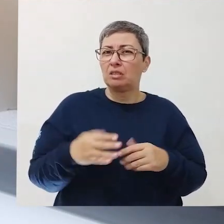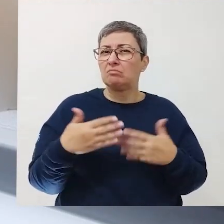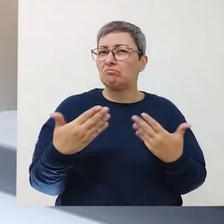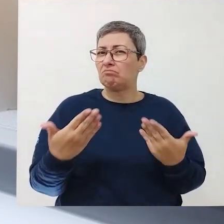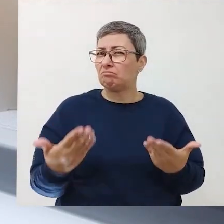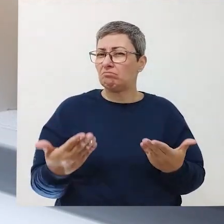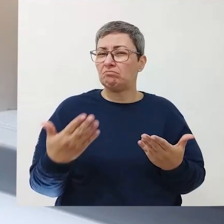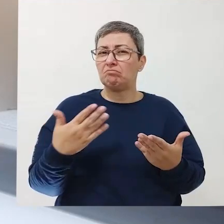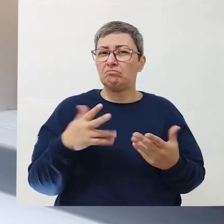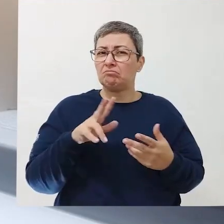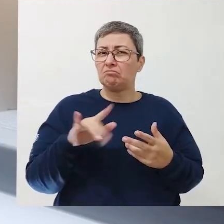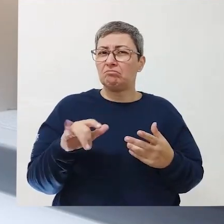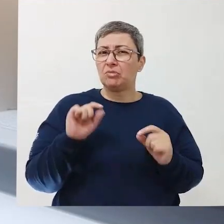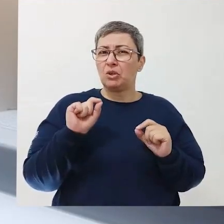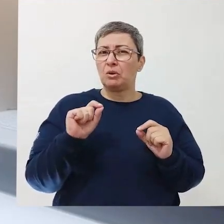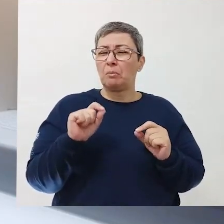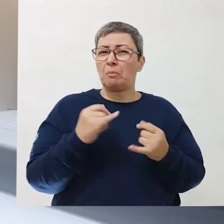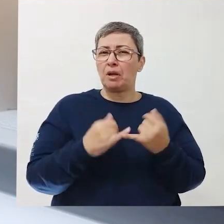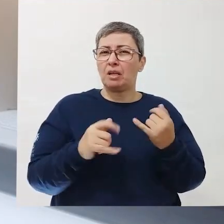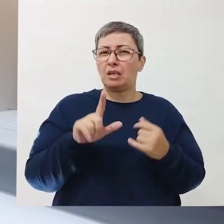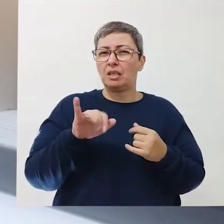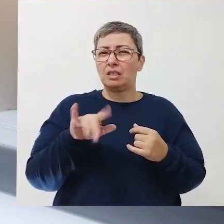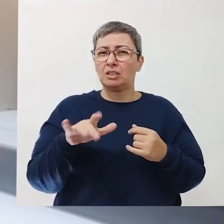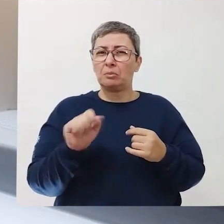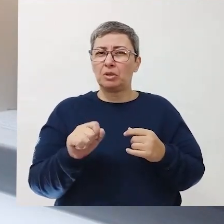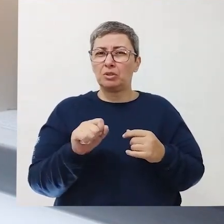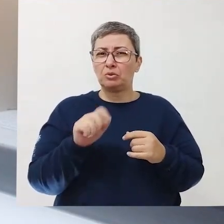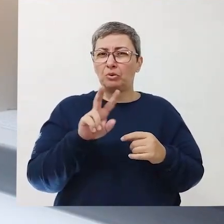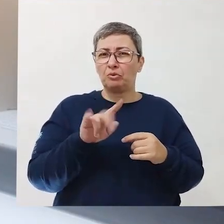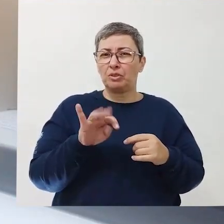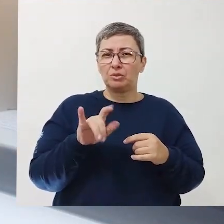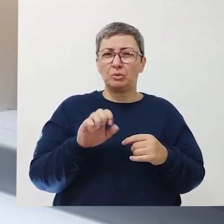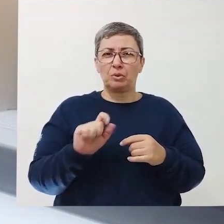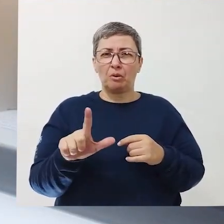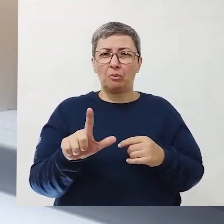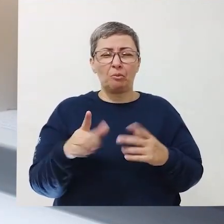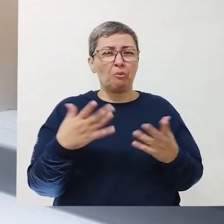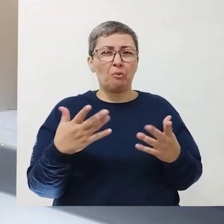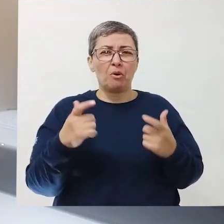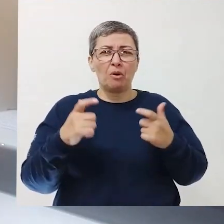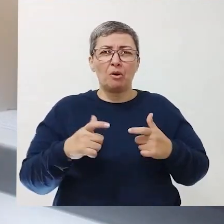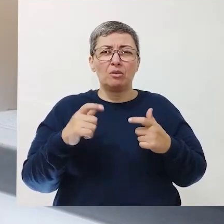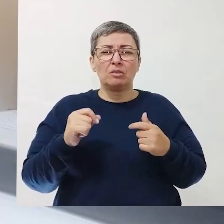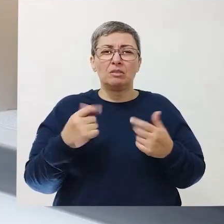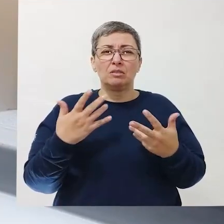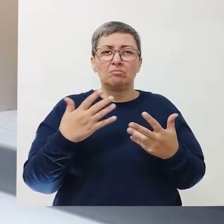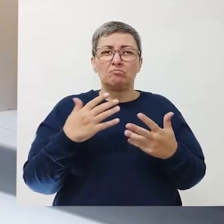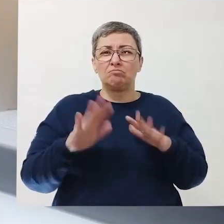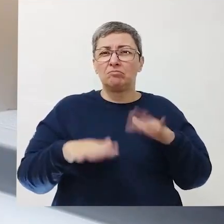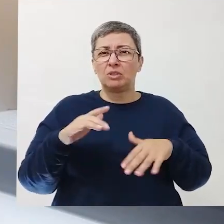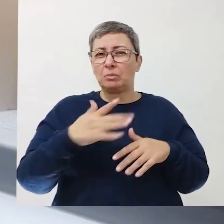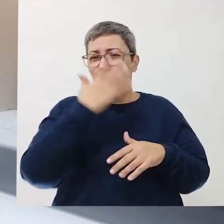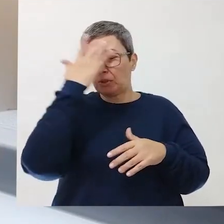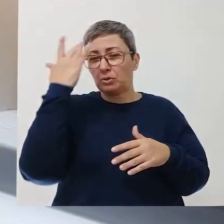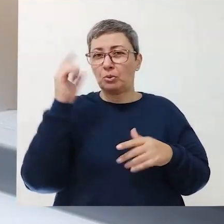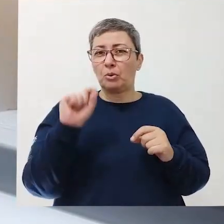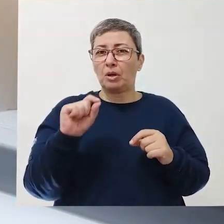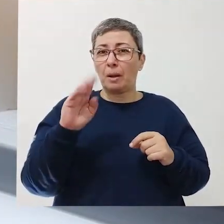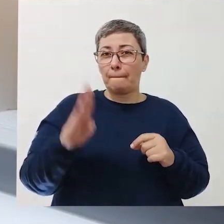de cancelamento Seria aí o aprimoramento dos famosos Linchamentos